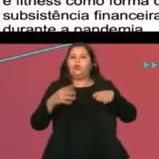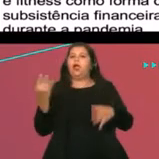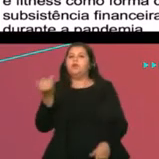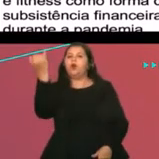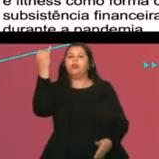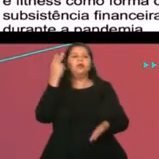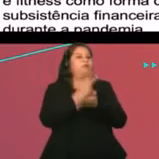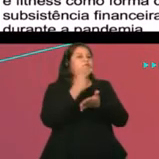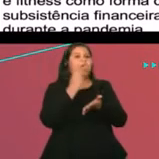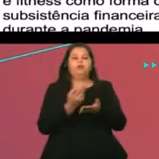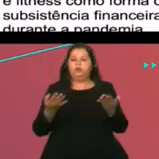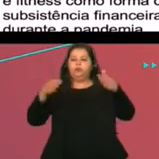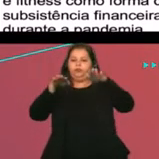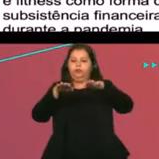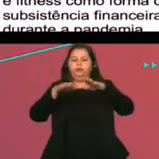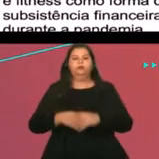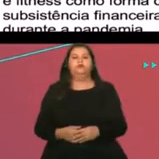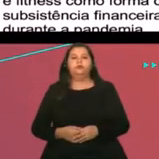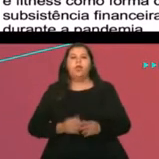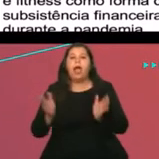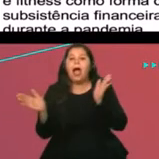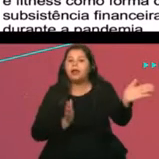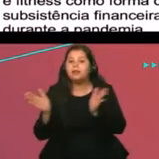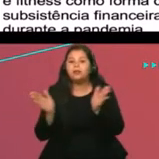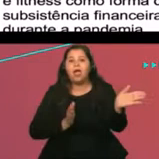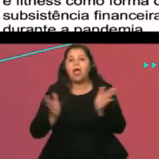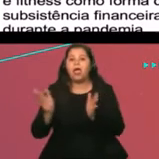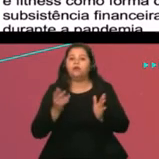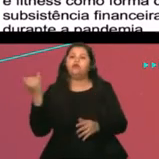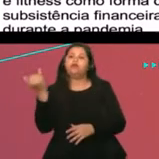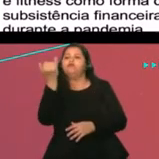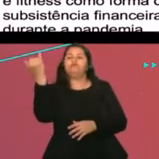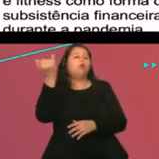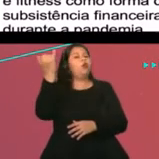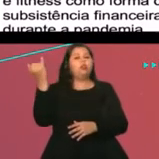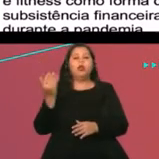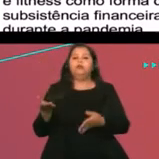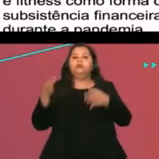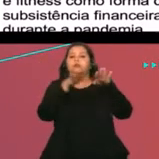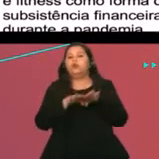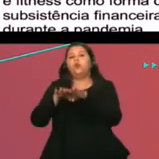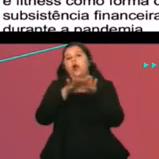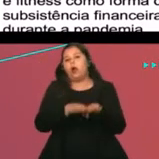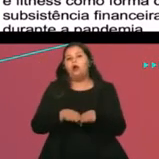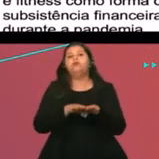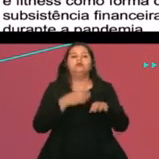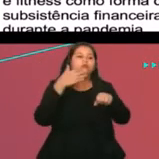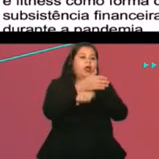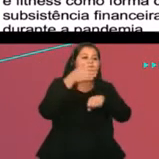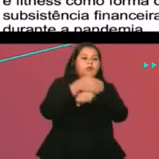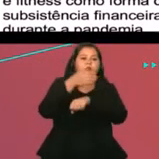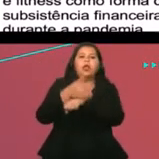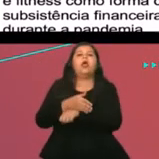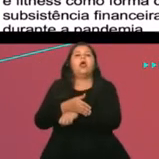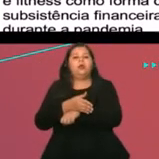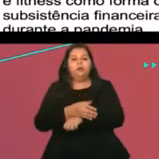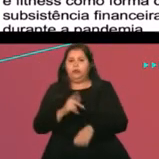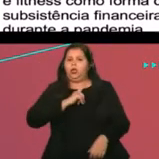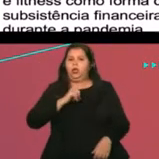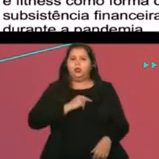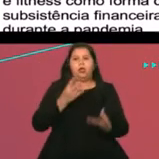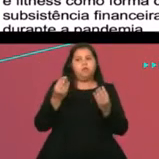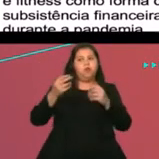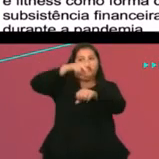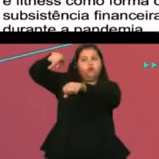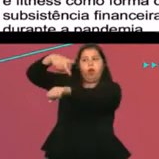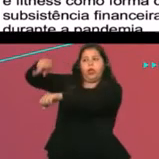homem de mulher dá acesso às opções igualitários acesso igualitário as opções de lazer que tem muitas culturas